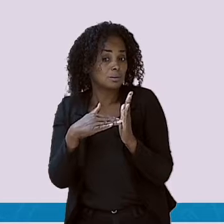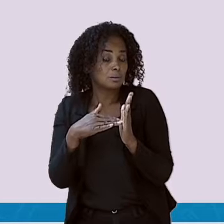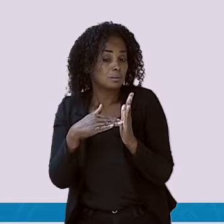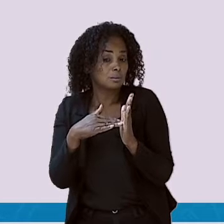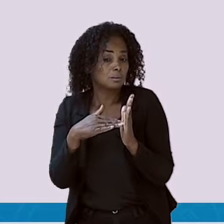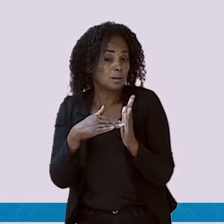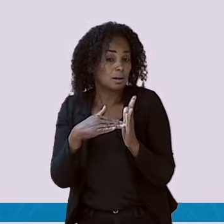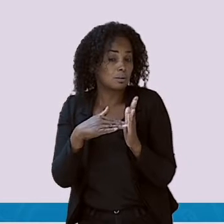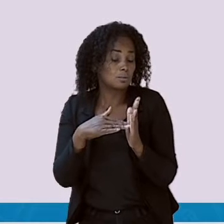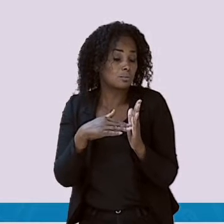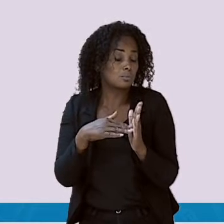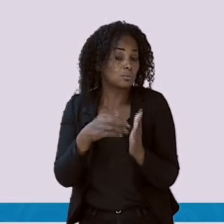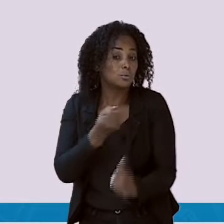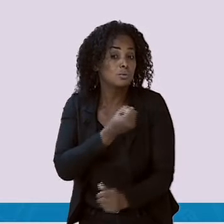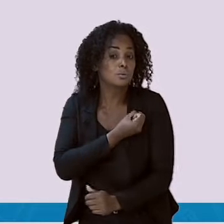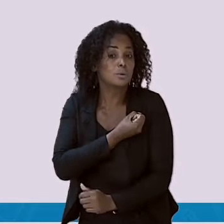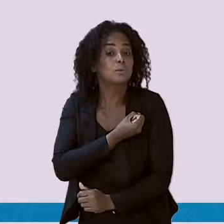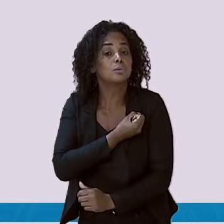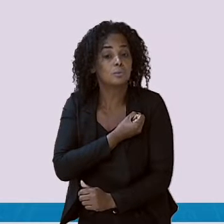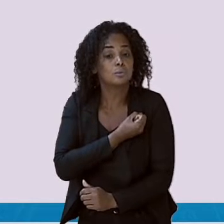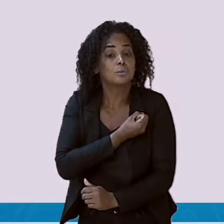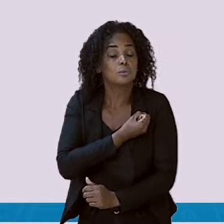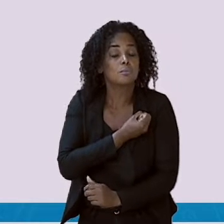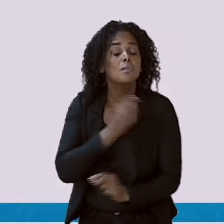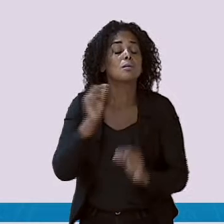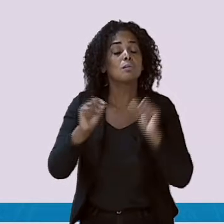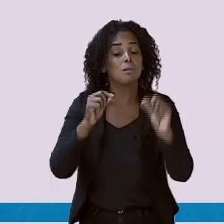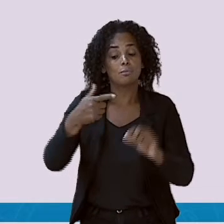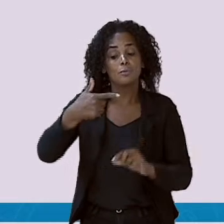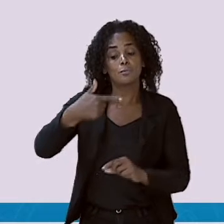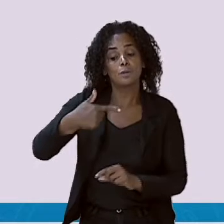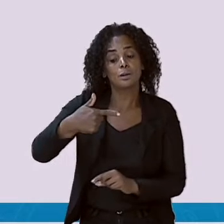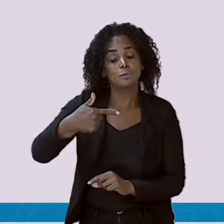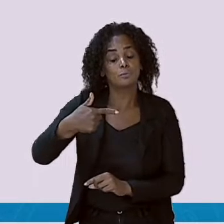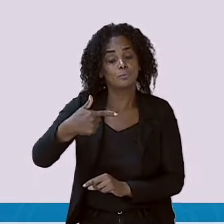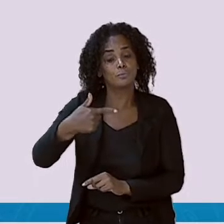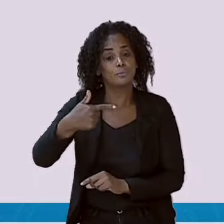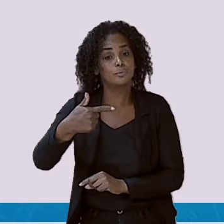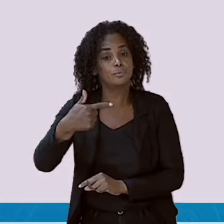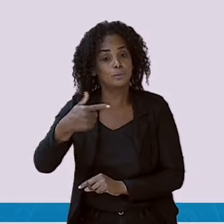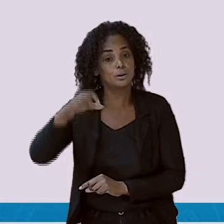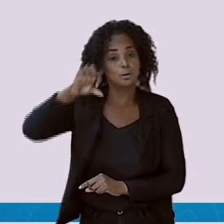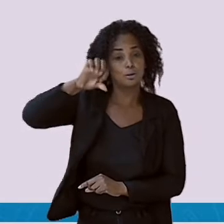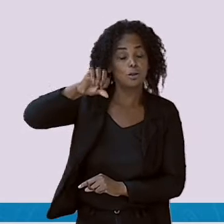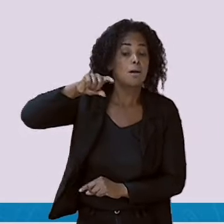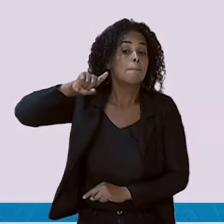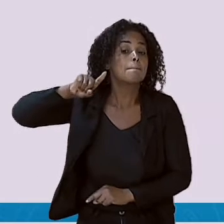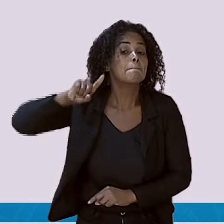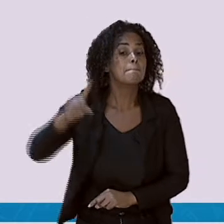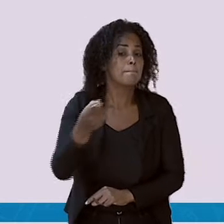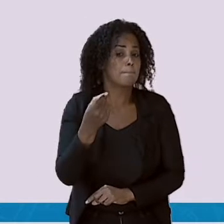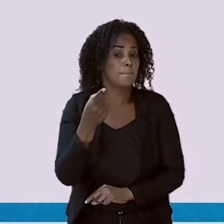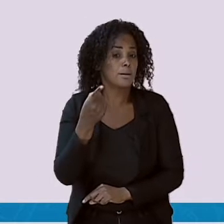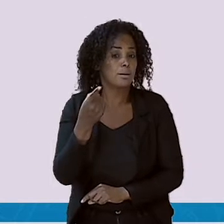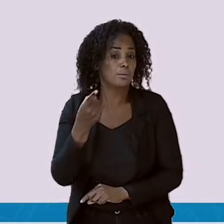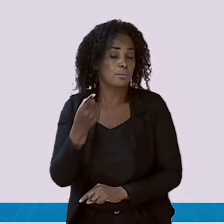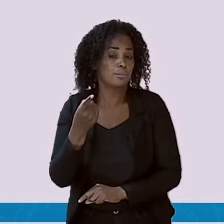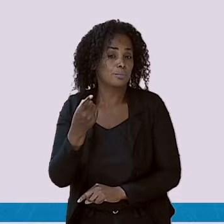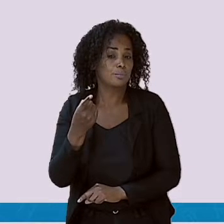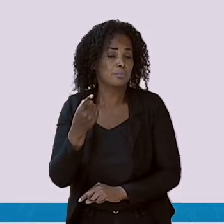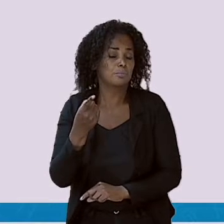o 20, no caso 29 mil. Então, para eu arredondar esse número por inteiro, foi